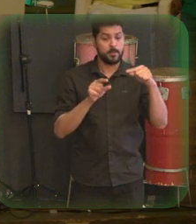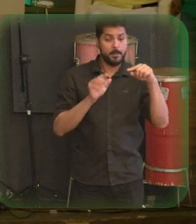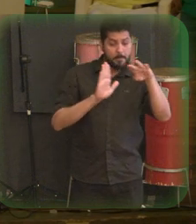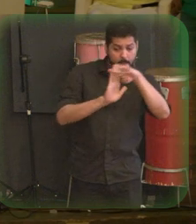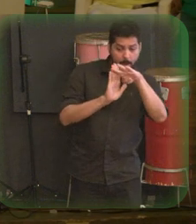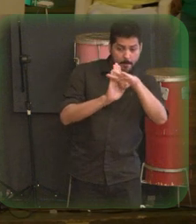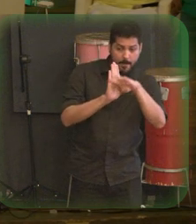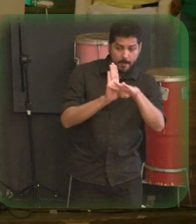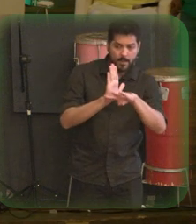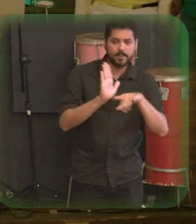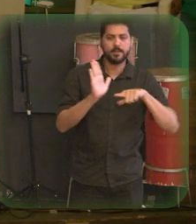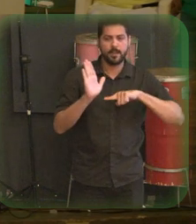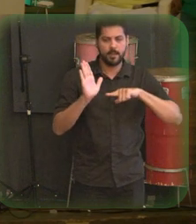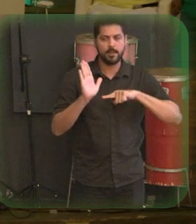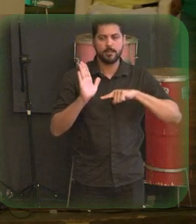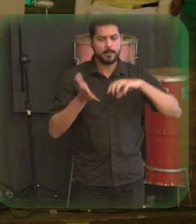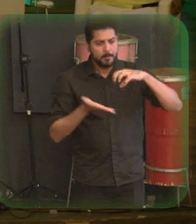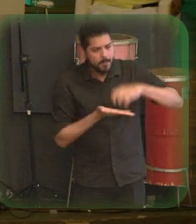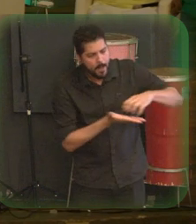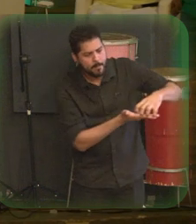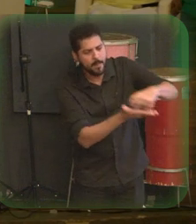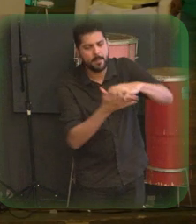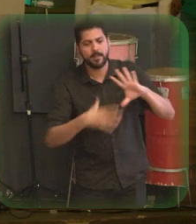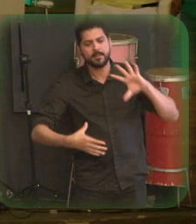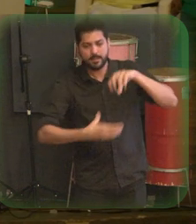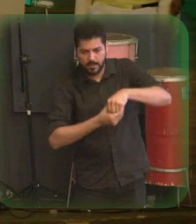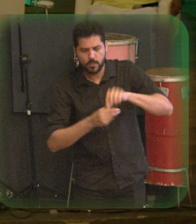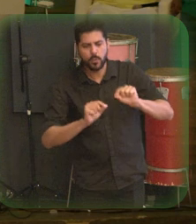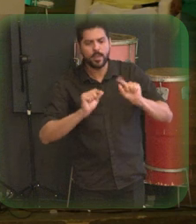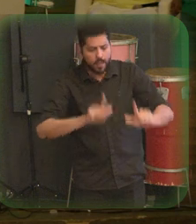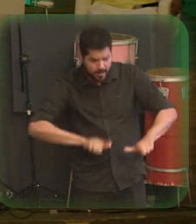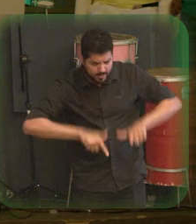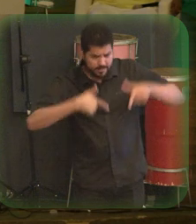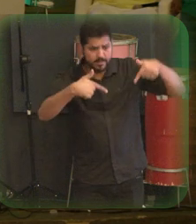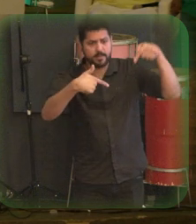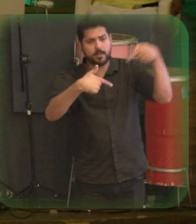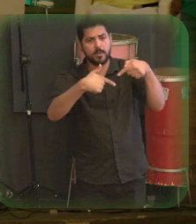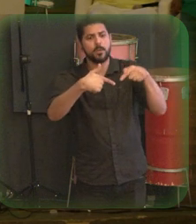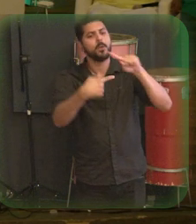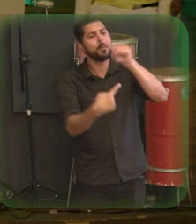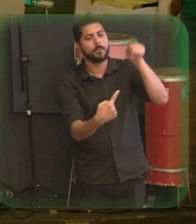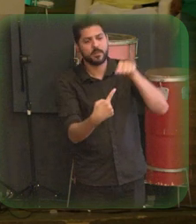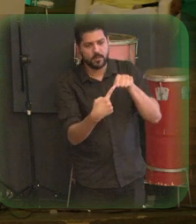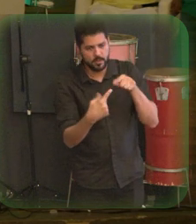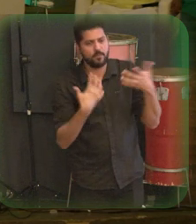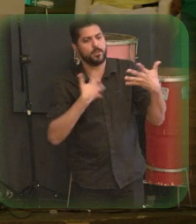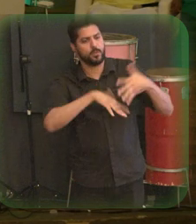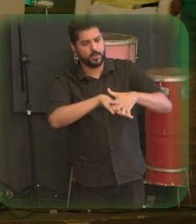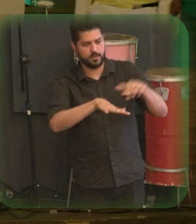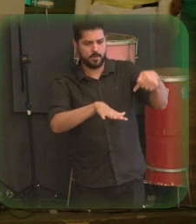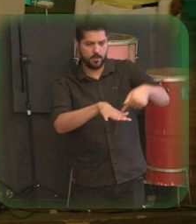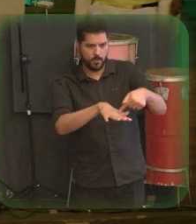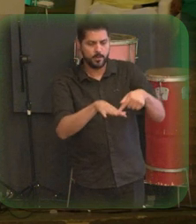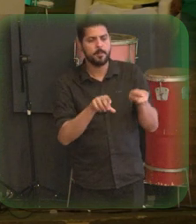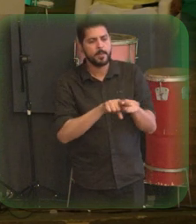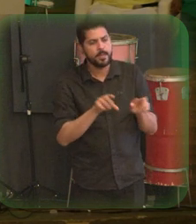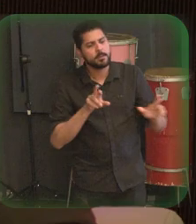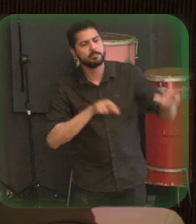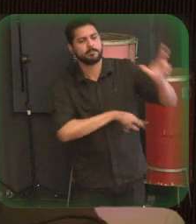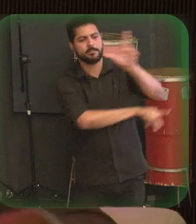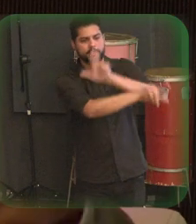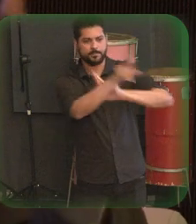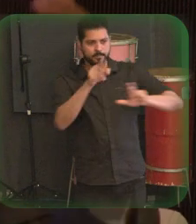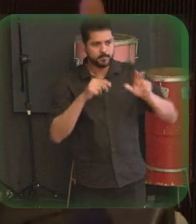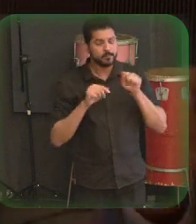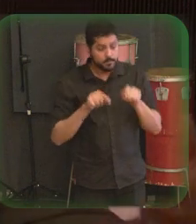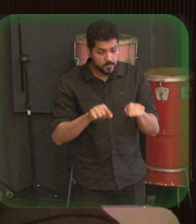da nossa instituição ações para esta finalidade, com este objetivo da inclusão e da diversidade,